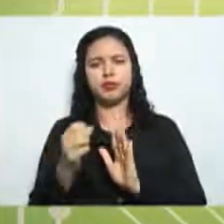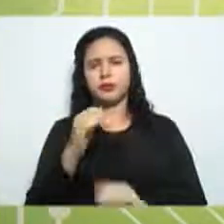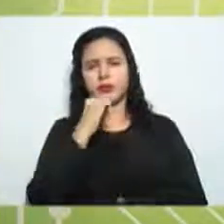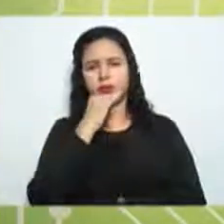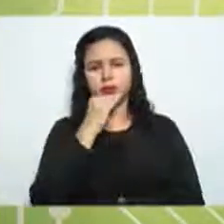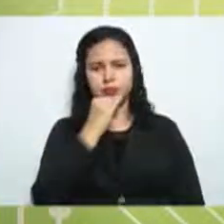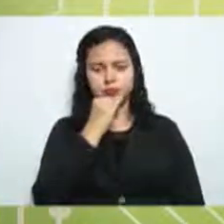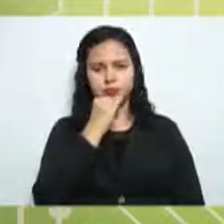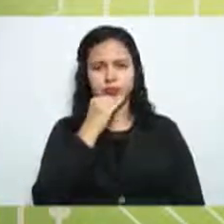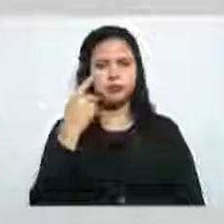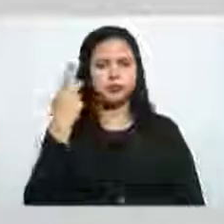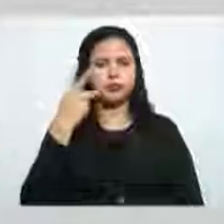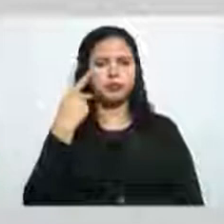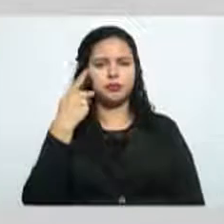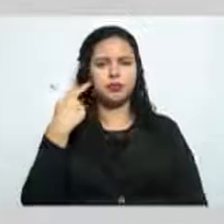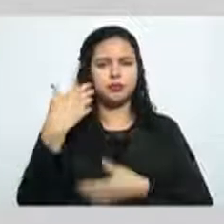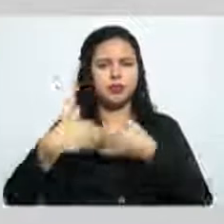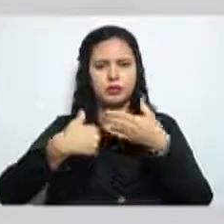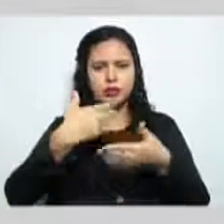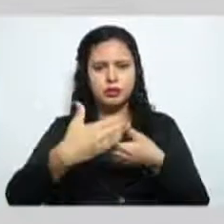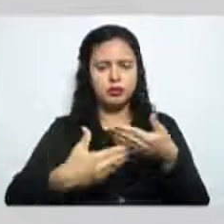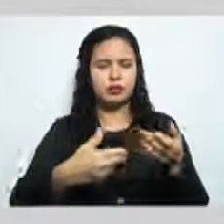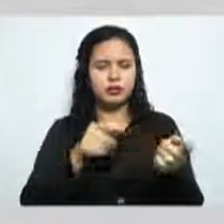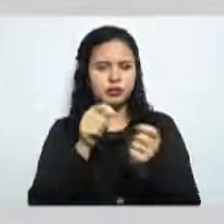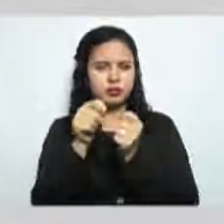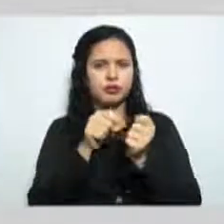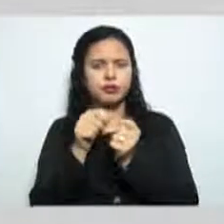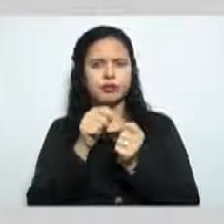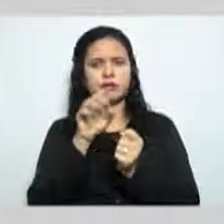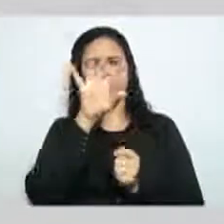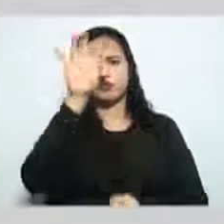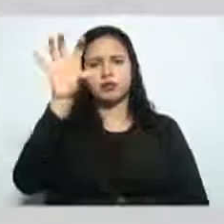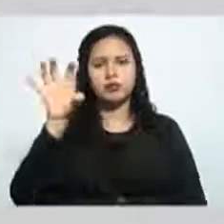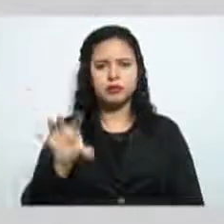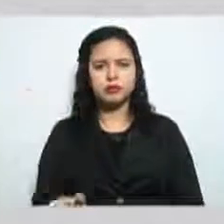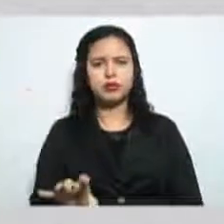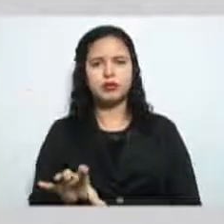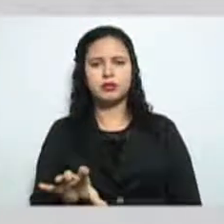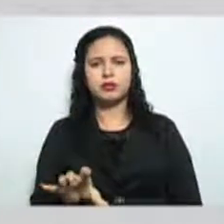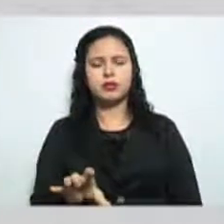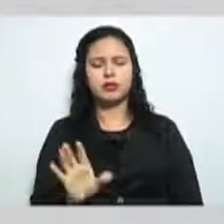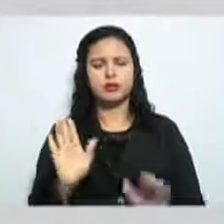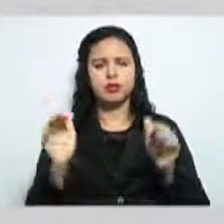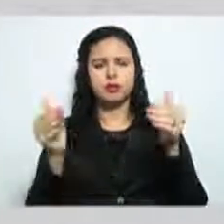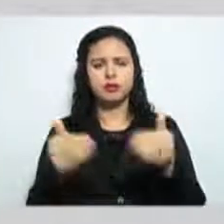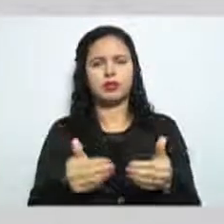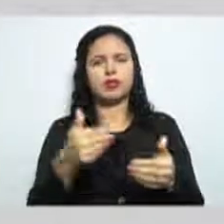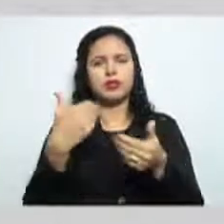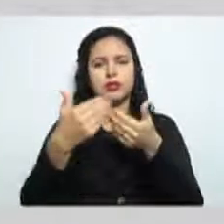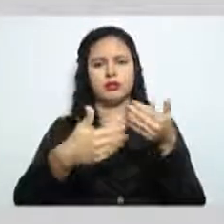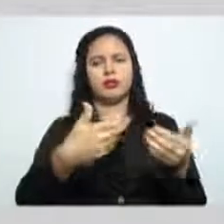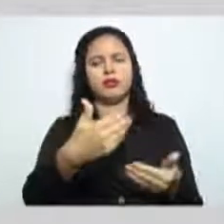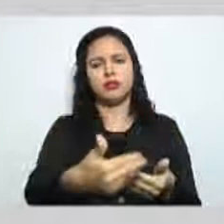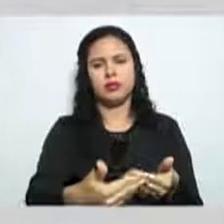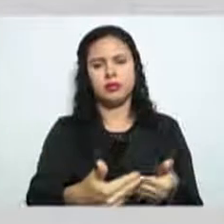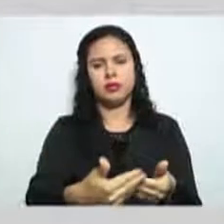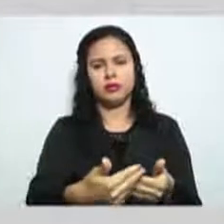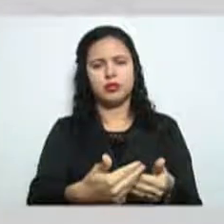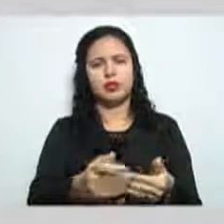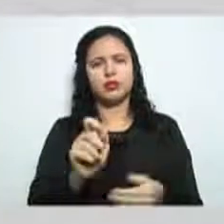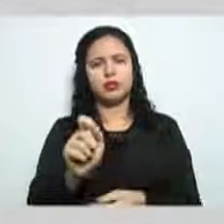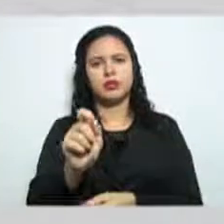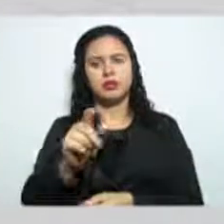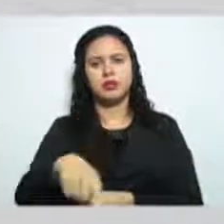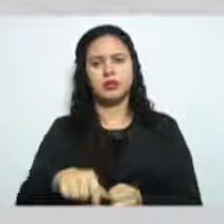aqui políticas públicas de desenvolvimento econômico regional, o foco de uma política pública de desenvolvimento econômico regional